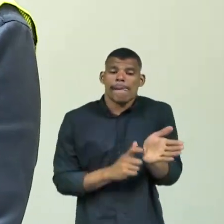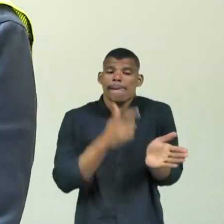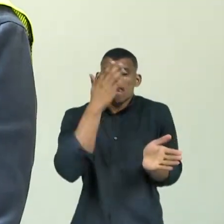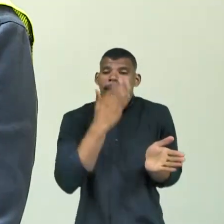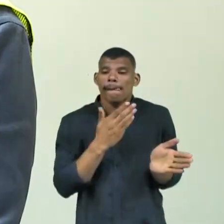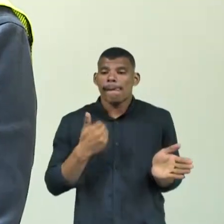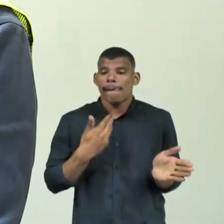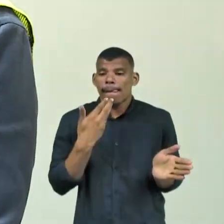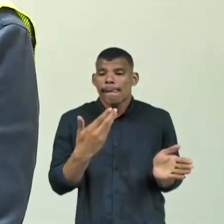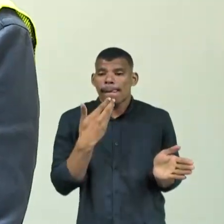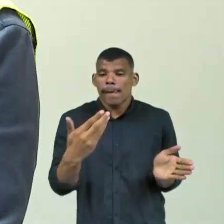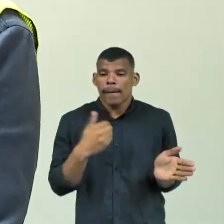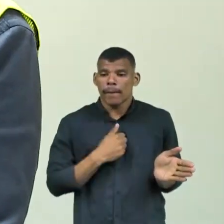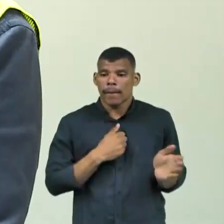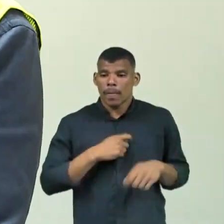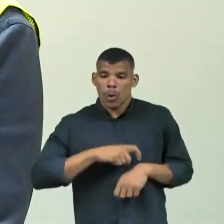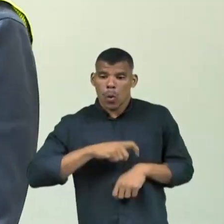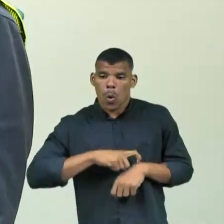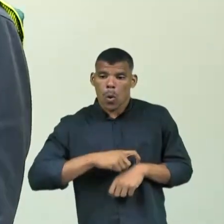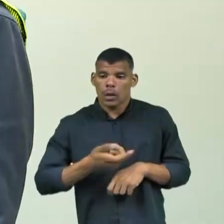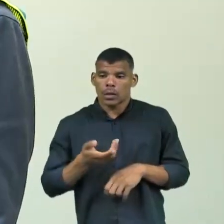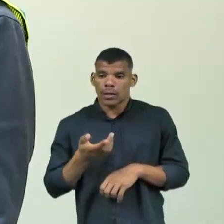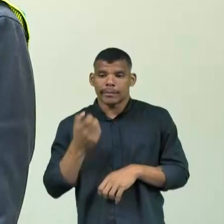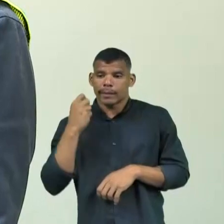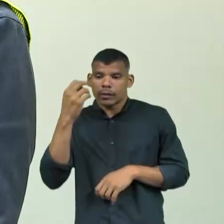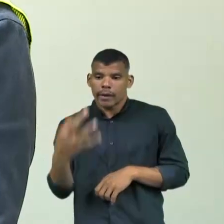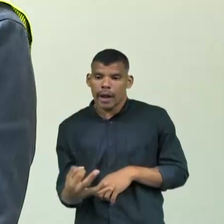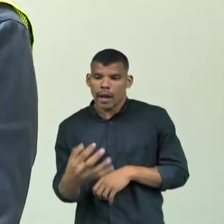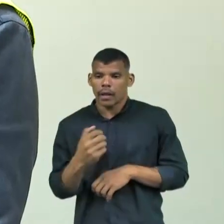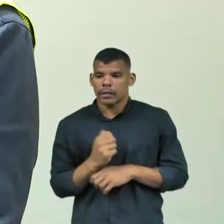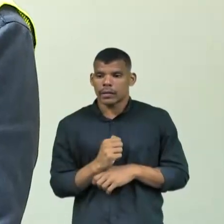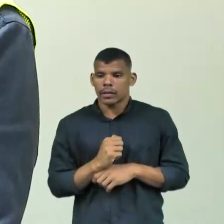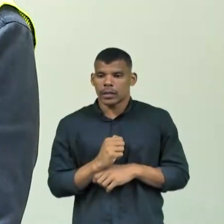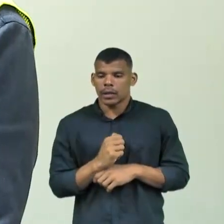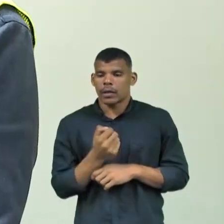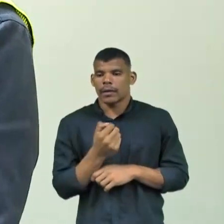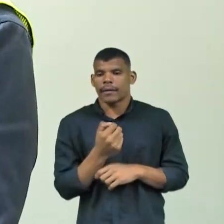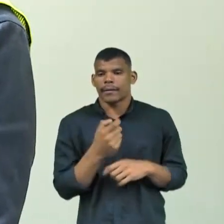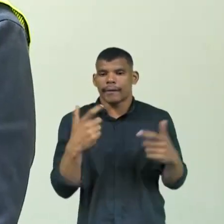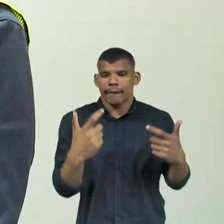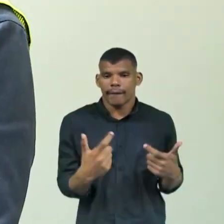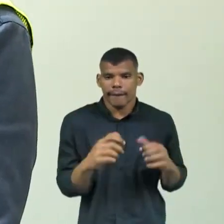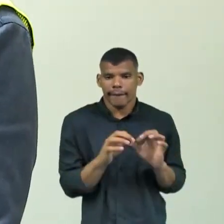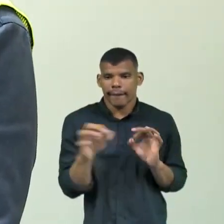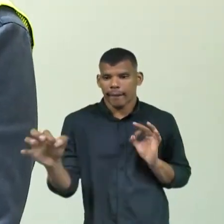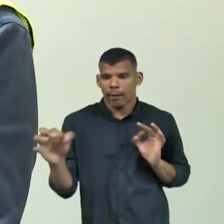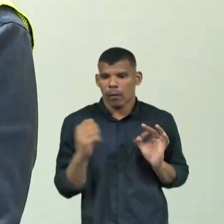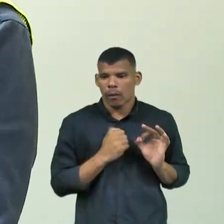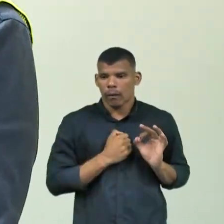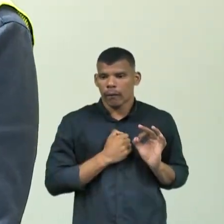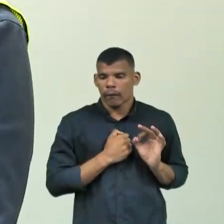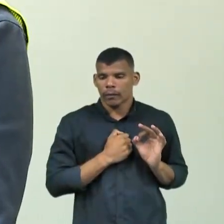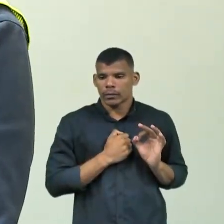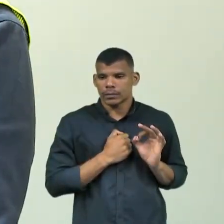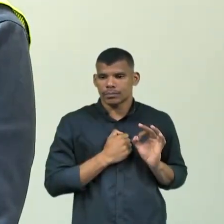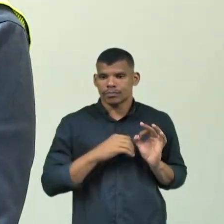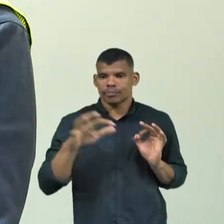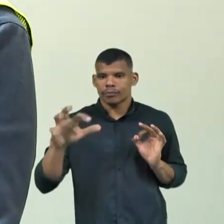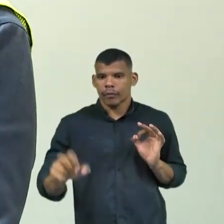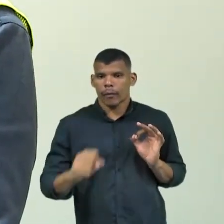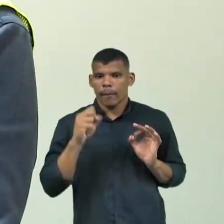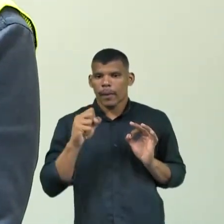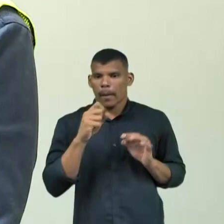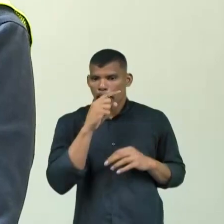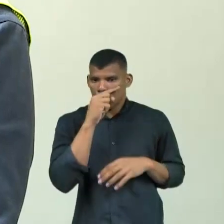autuado no horário tarde, num local longe, que dificulte essa você conseguir um